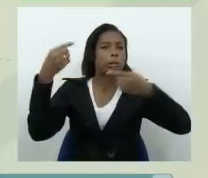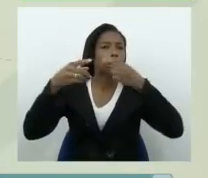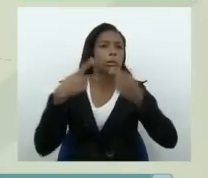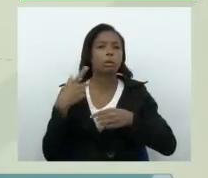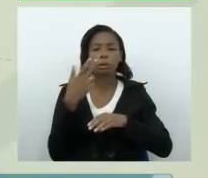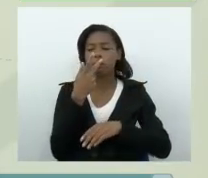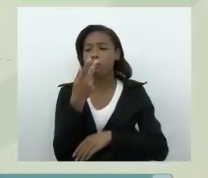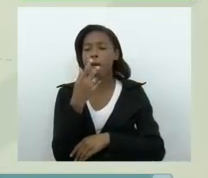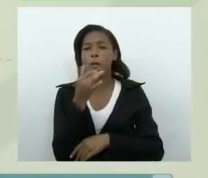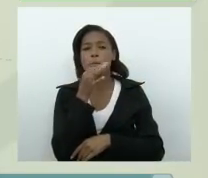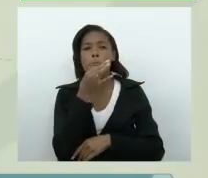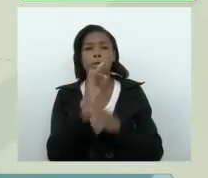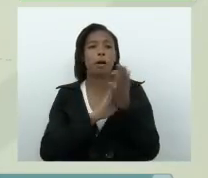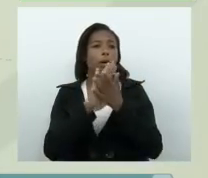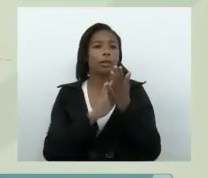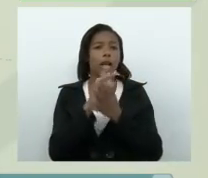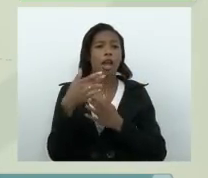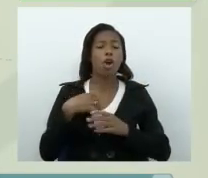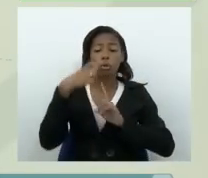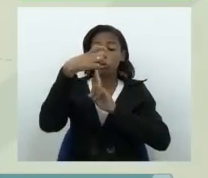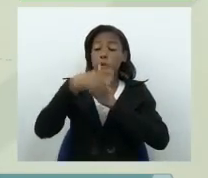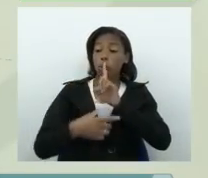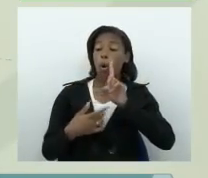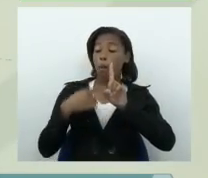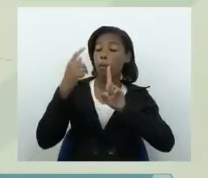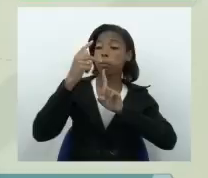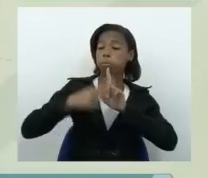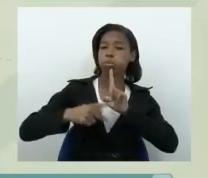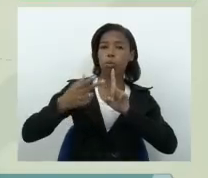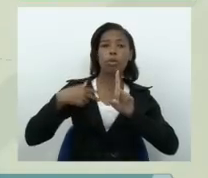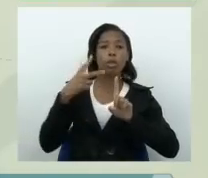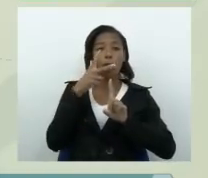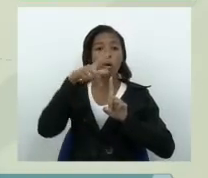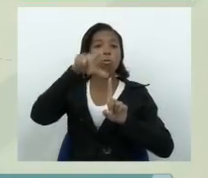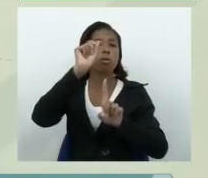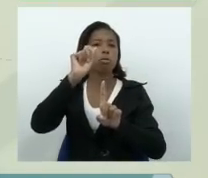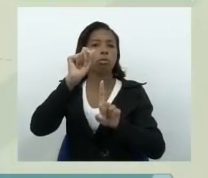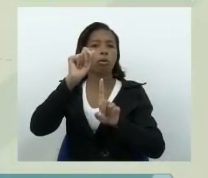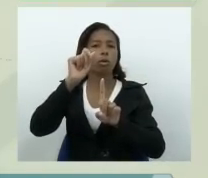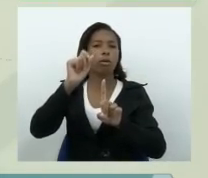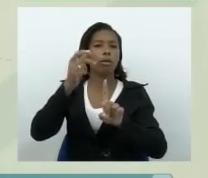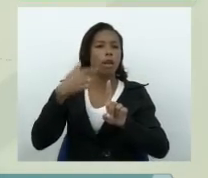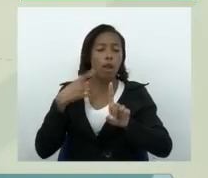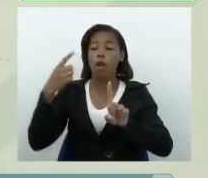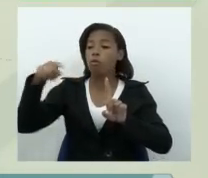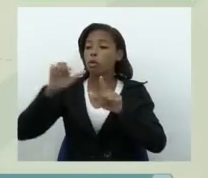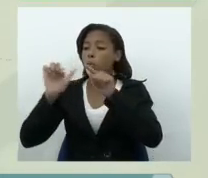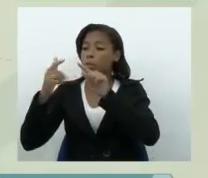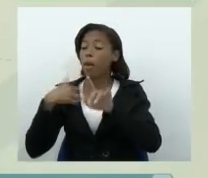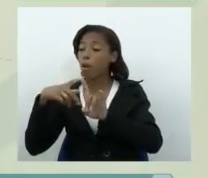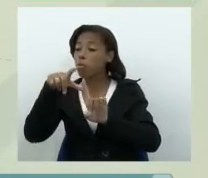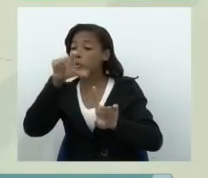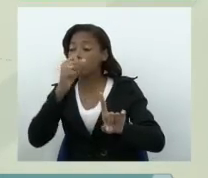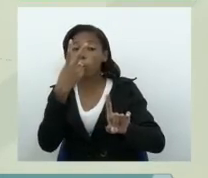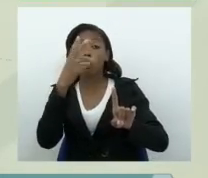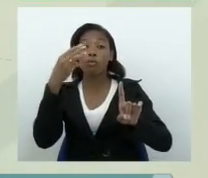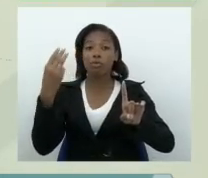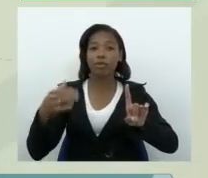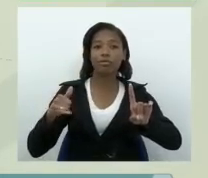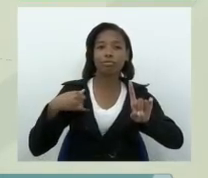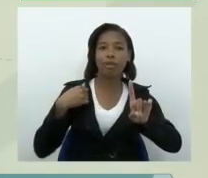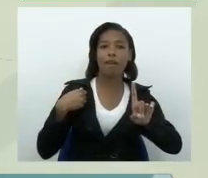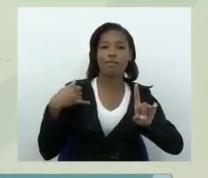opinião. E sou um homem público que escolhi, fui candidato, saí do meu trabalho com 23